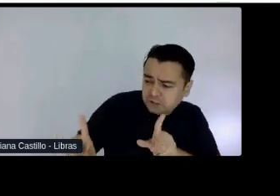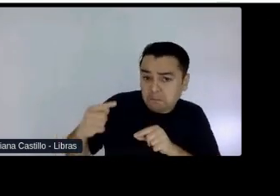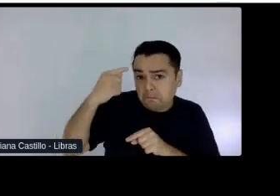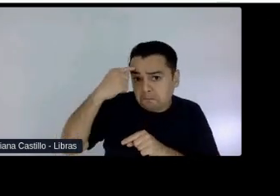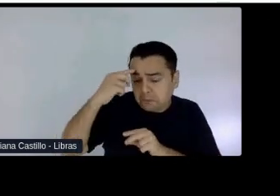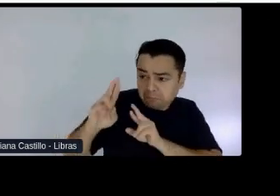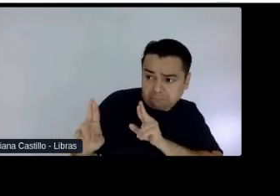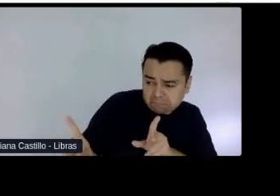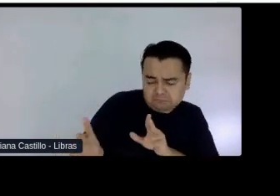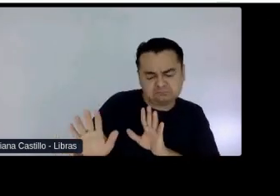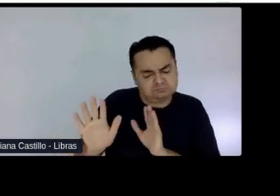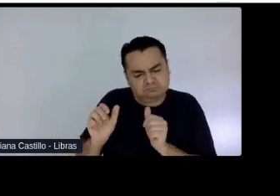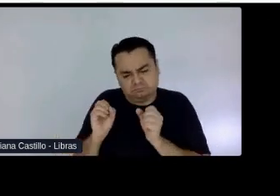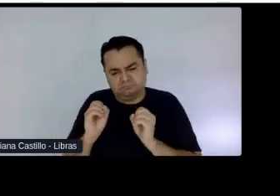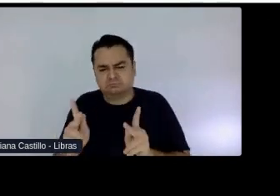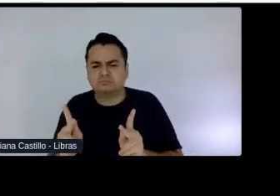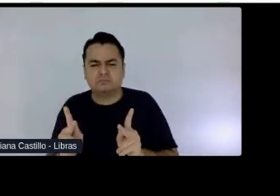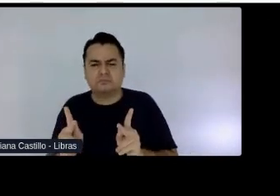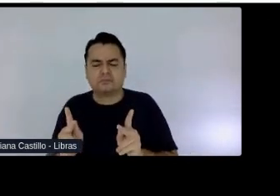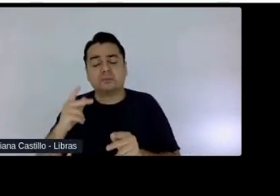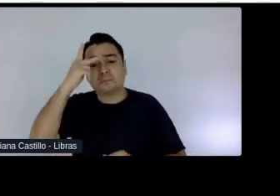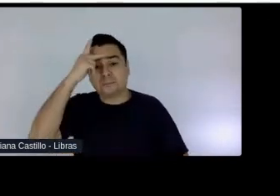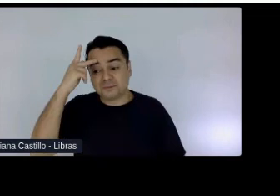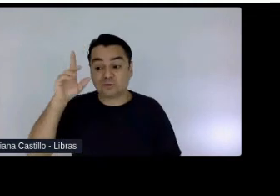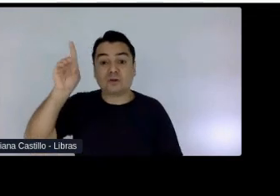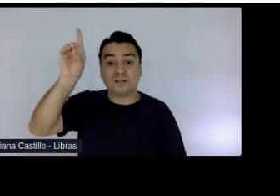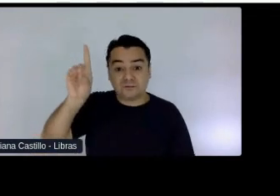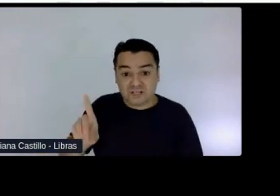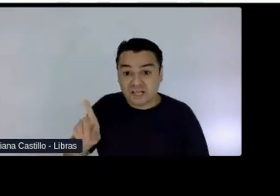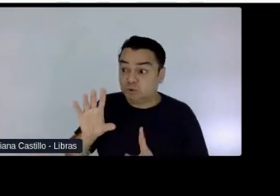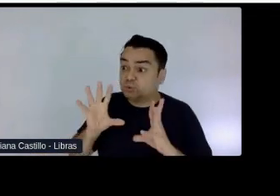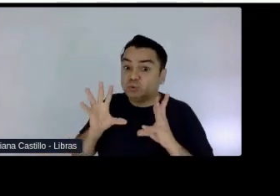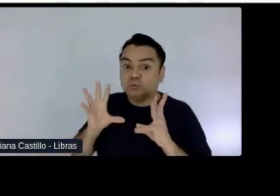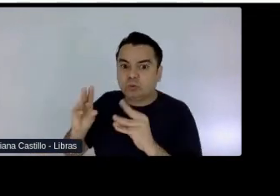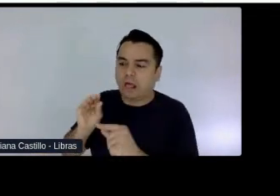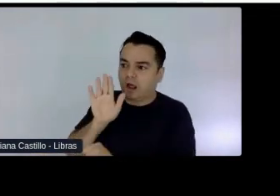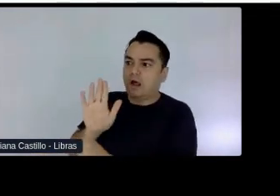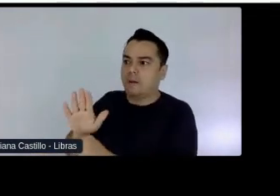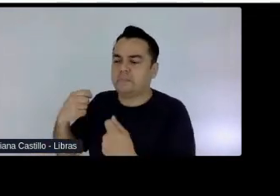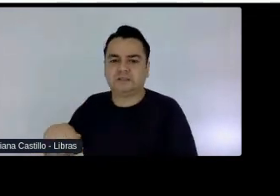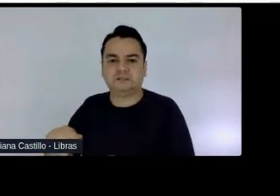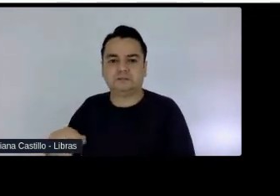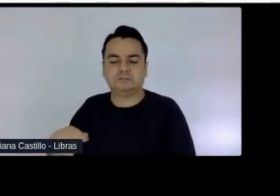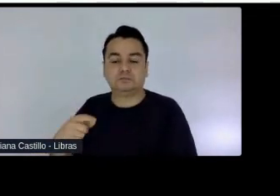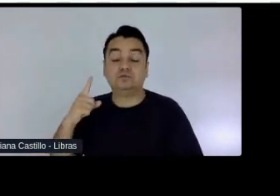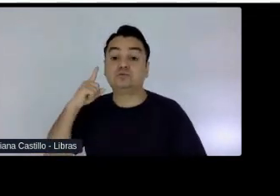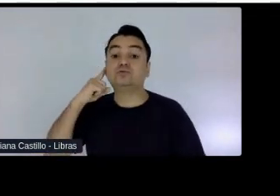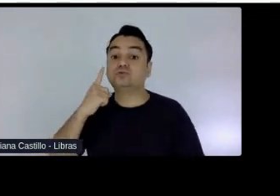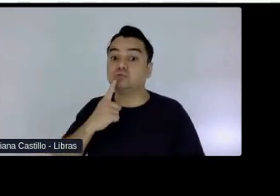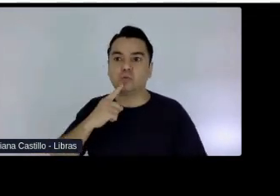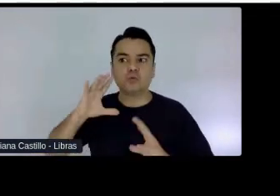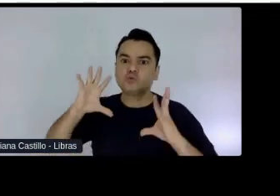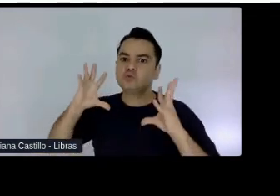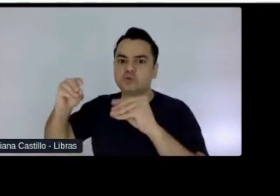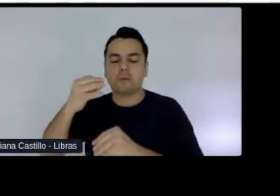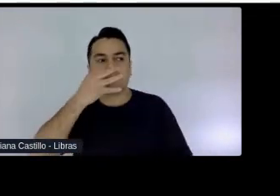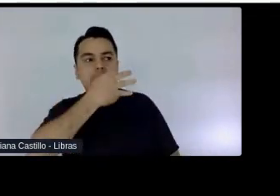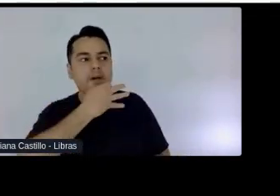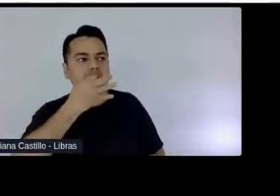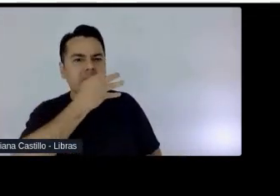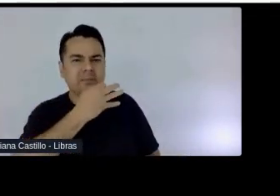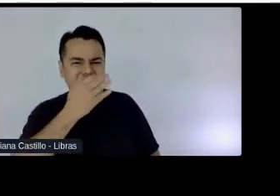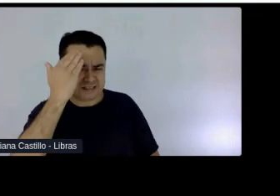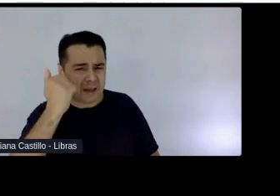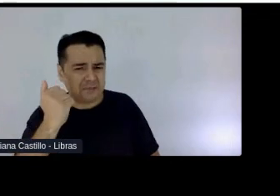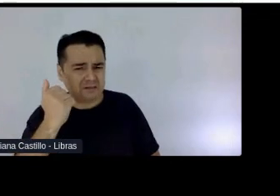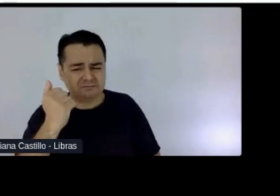toda pessoa com deficiência vai precisar de ajuda. Nem todo surdo vai ser oralizado, tá?